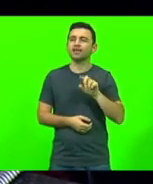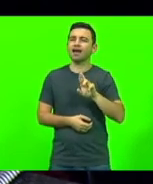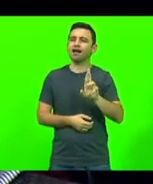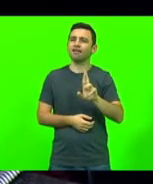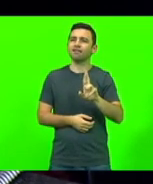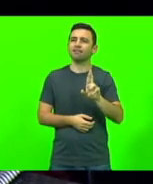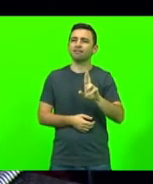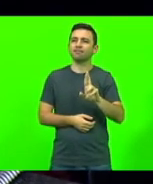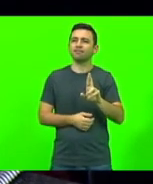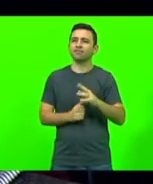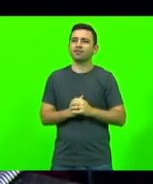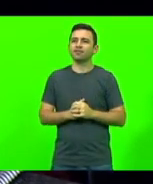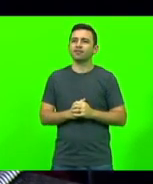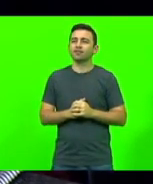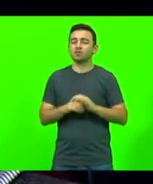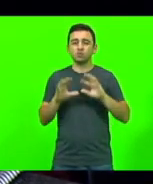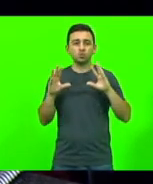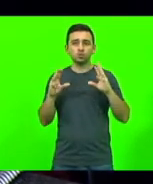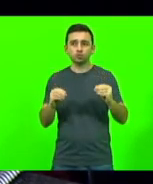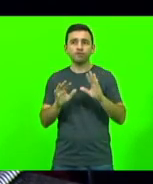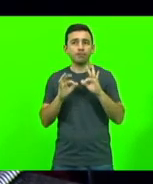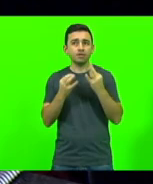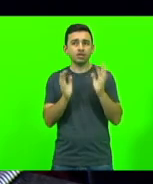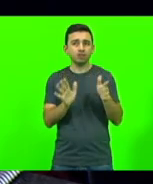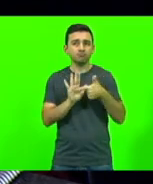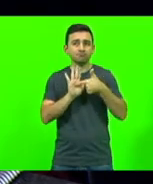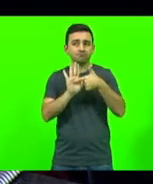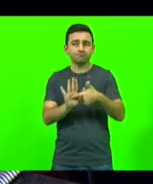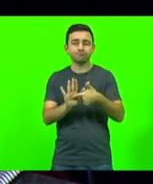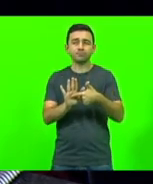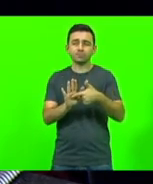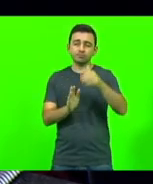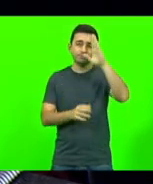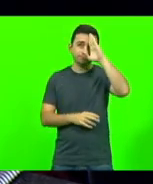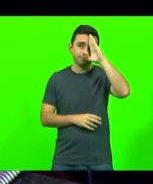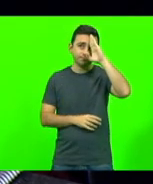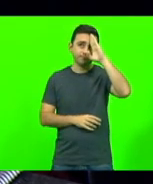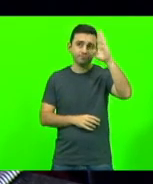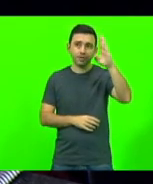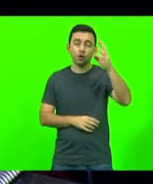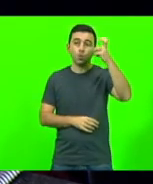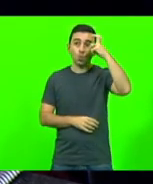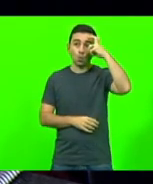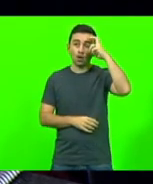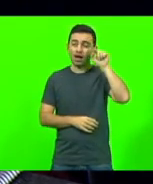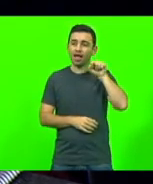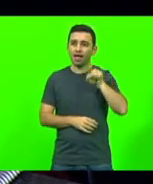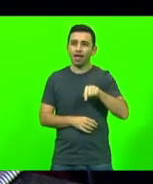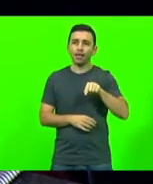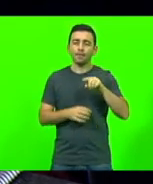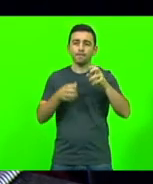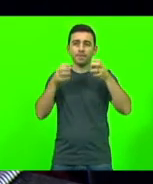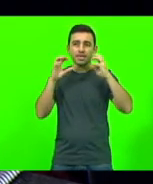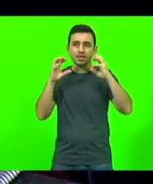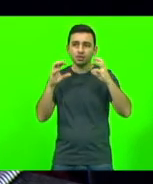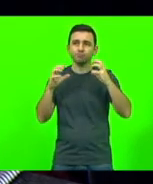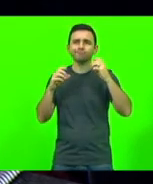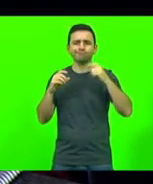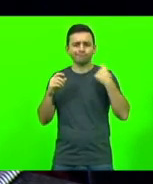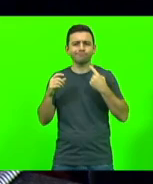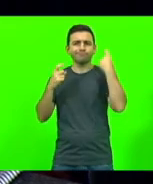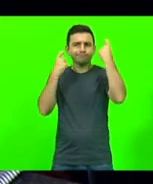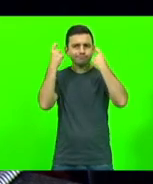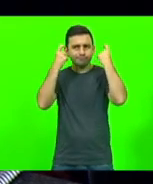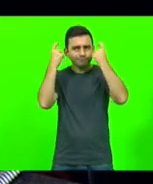aí apresentadas, principalmente na cultura do milho, é preocupante. Os